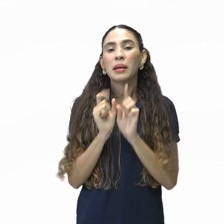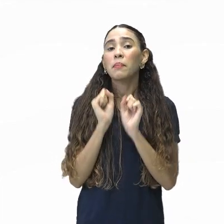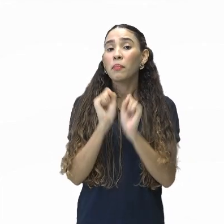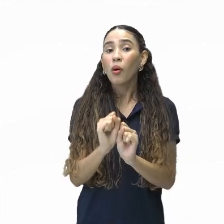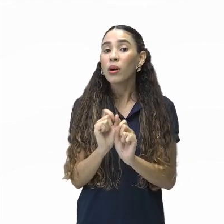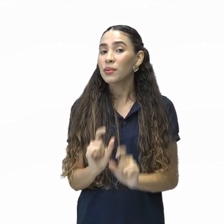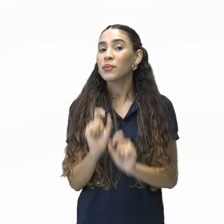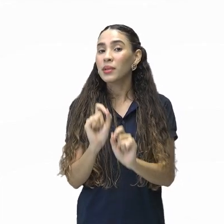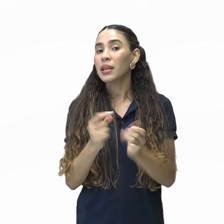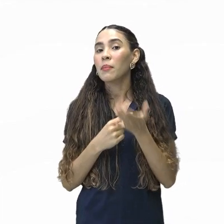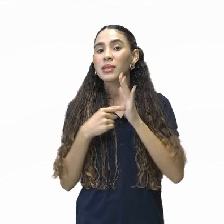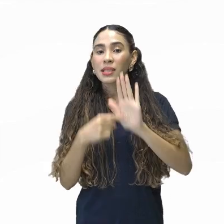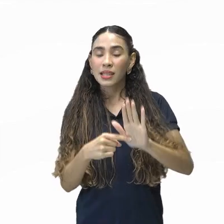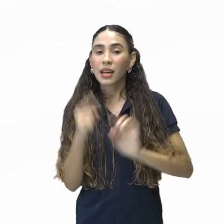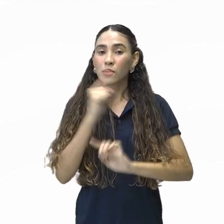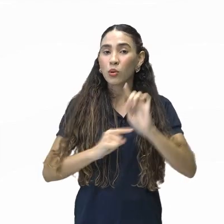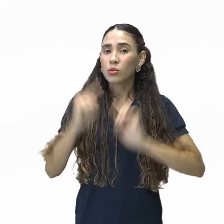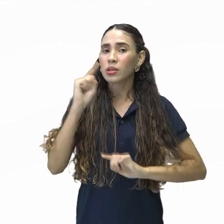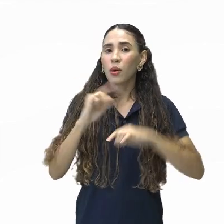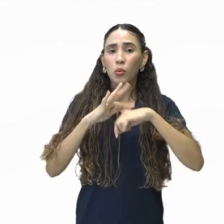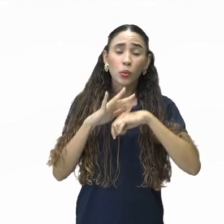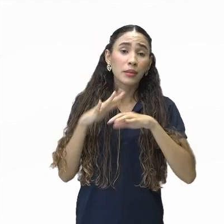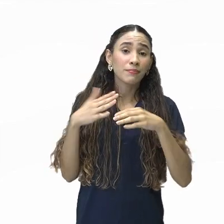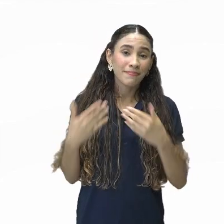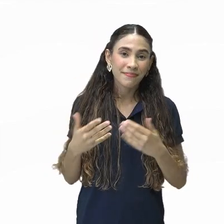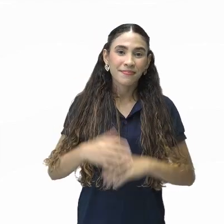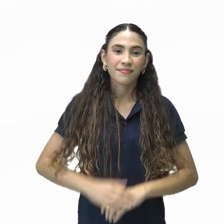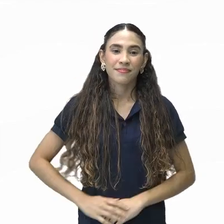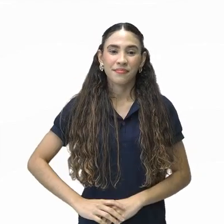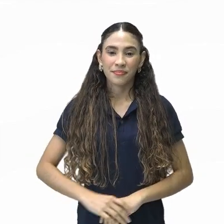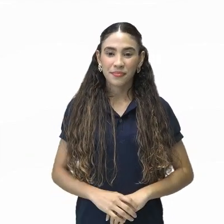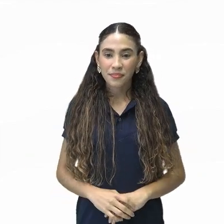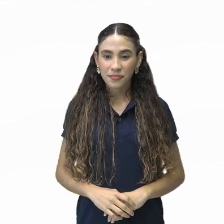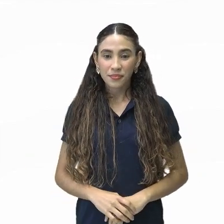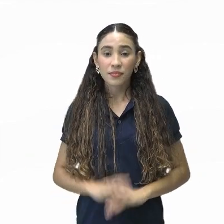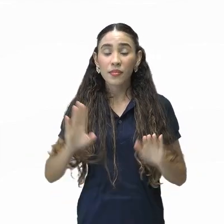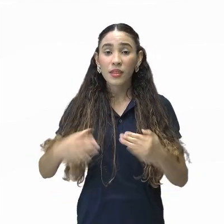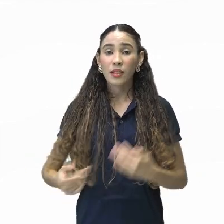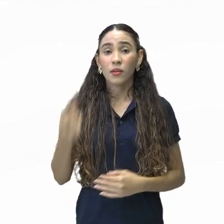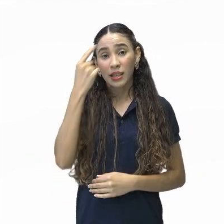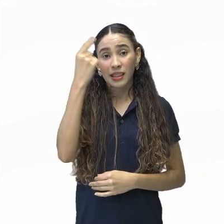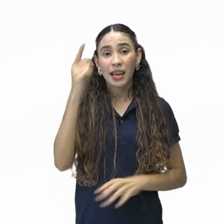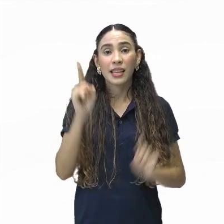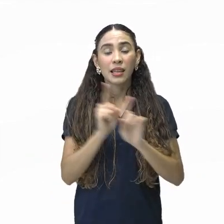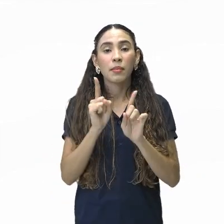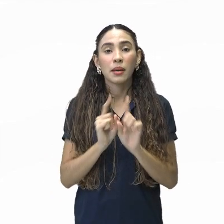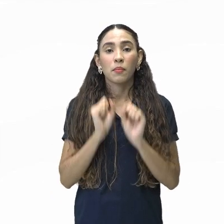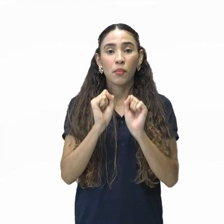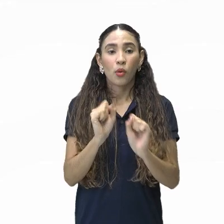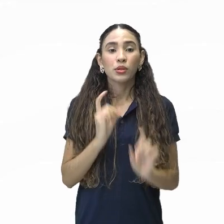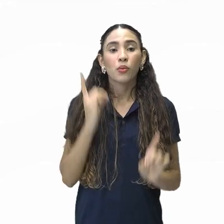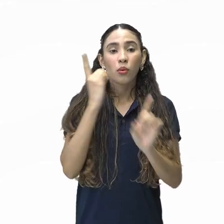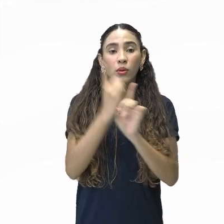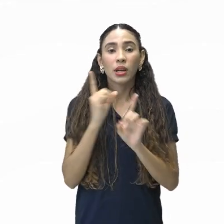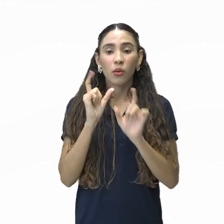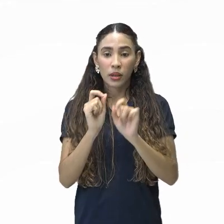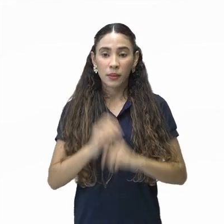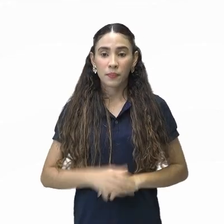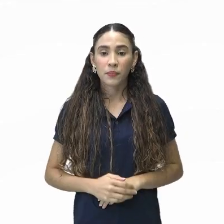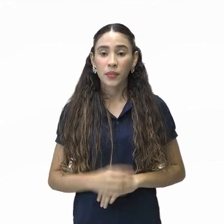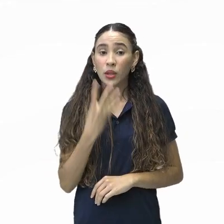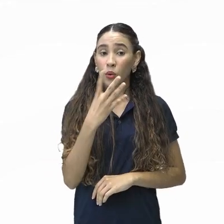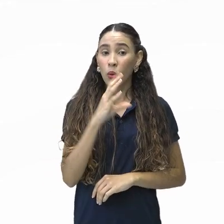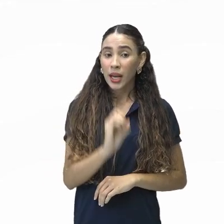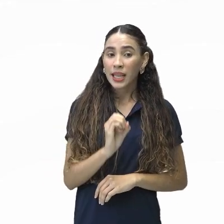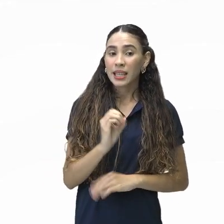até mesmo trazer soluções para doenças, quem sabe. E aí, para se ter uma ideia, podem ser encontradas de